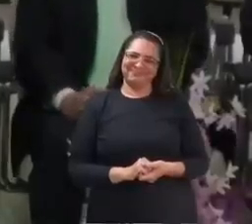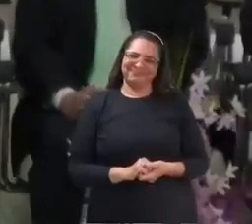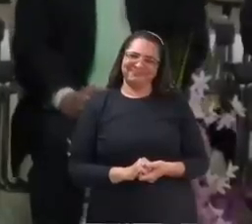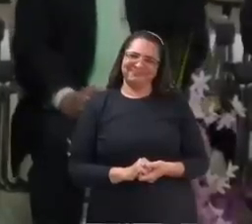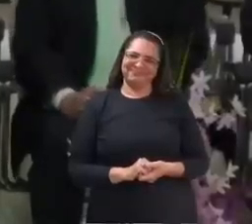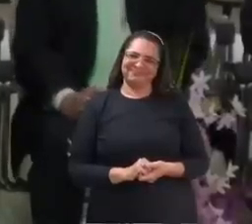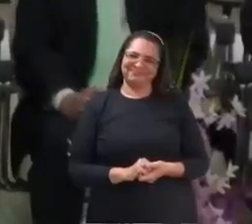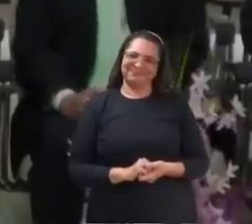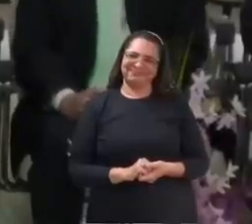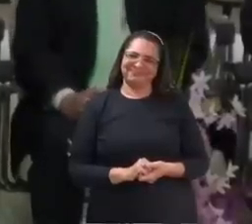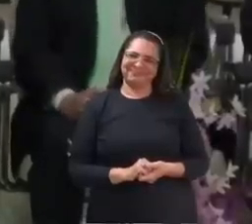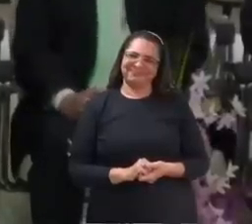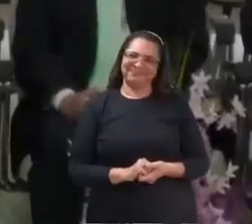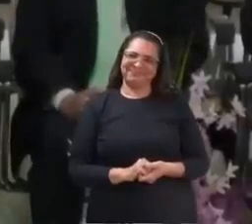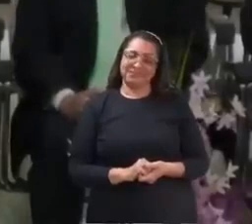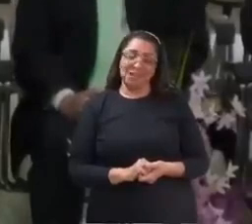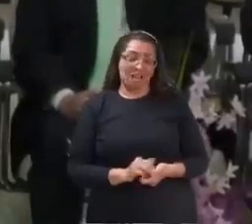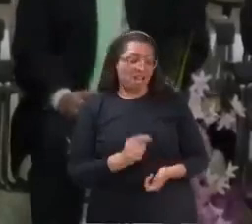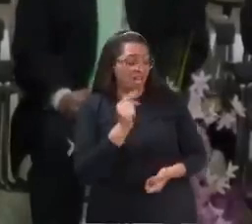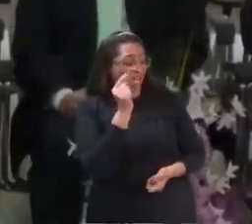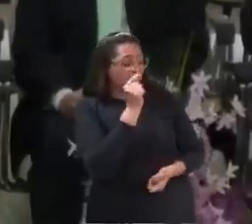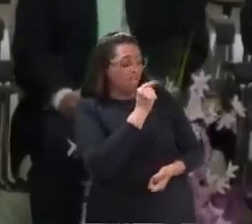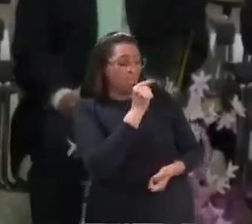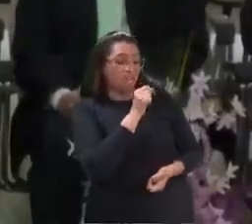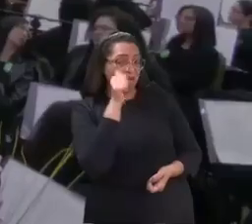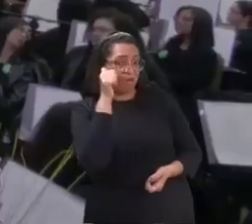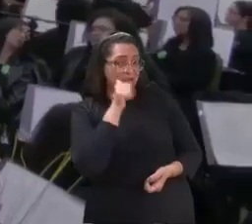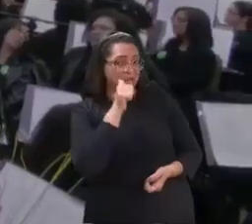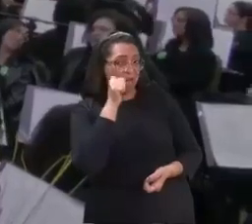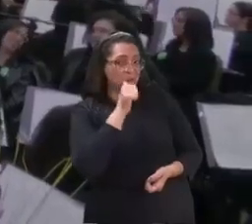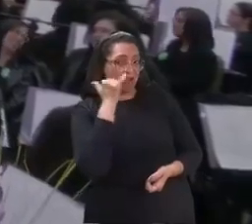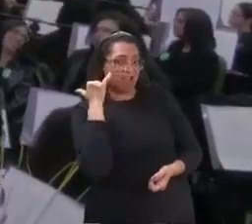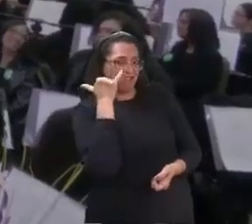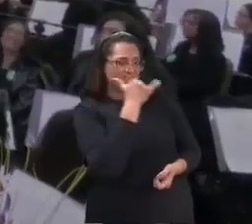Olha para essa mulher que está ao teu lado e diga: nós somos boca quente.